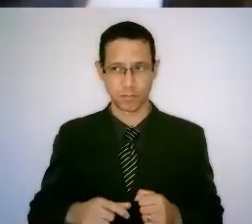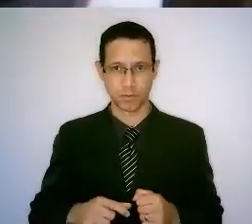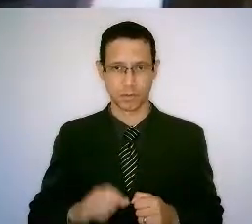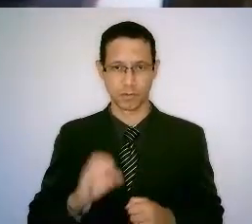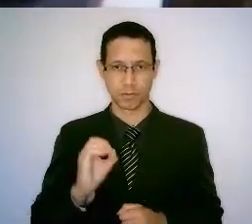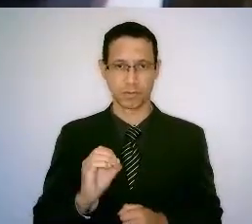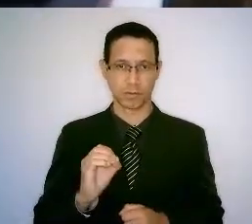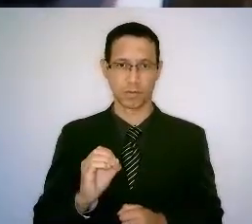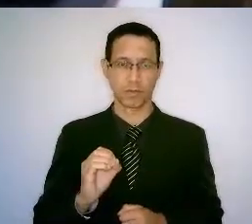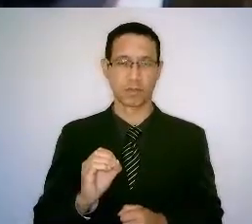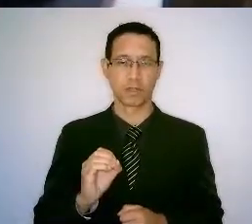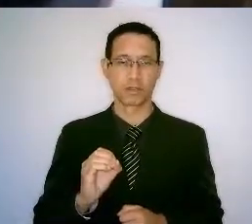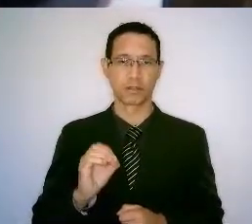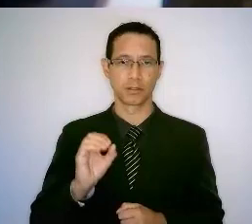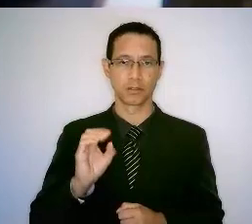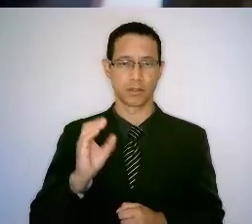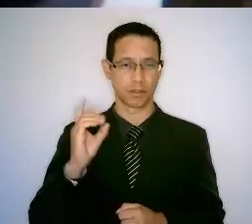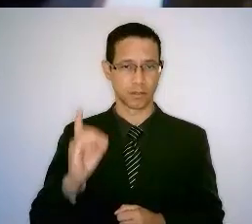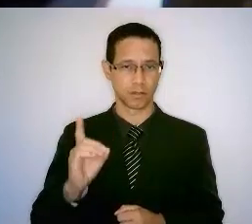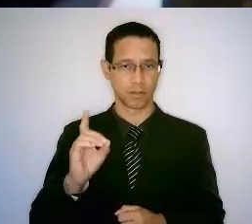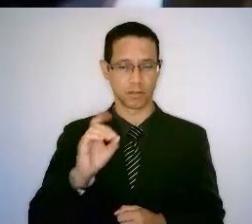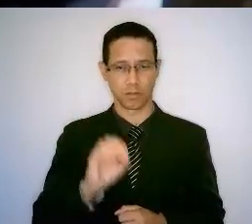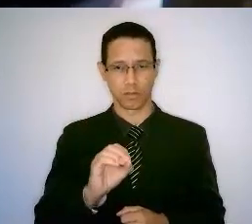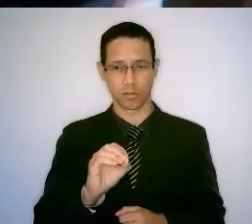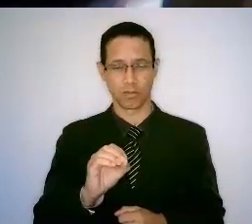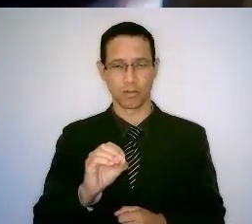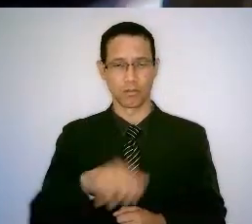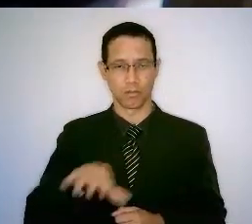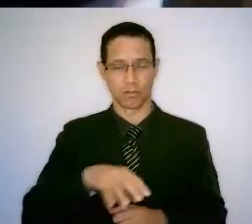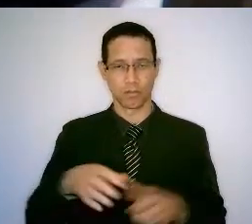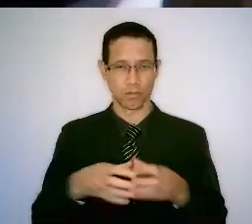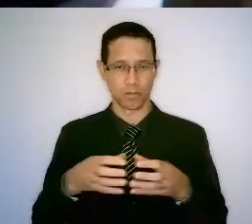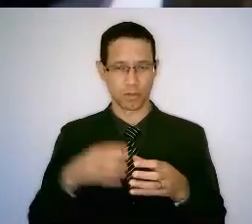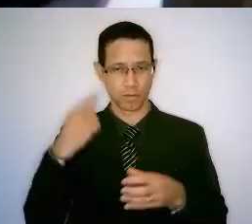Advogados, doutor Aldo Medeiros.